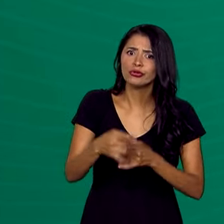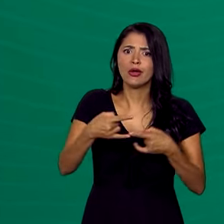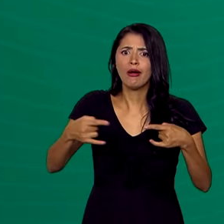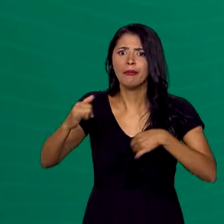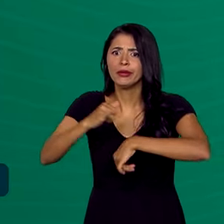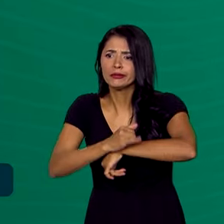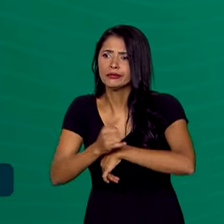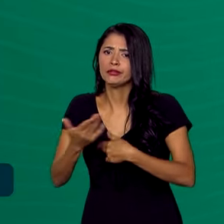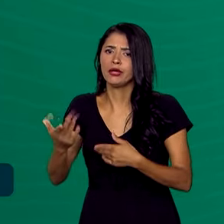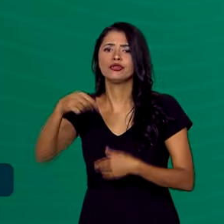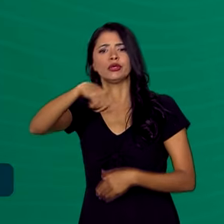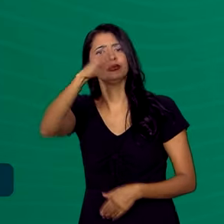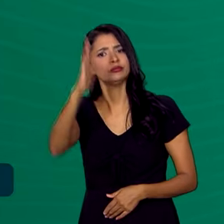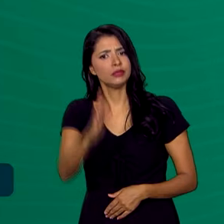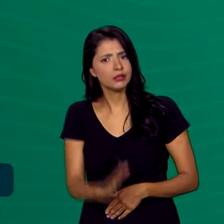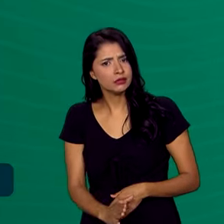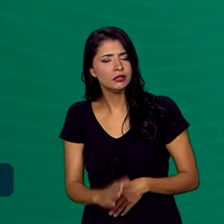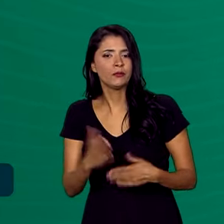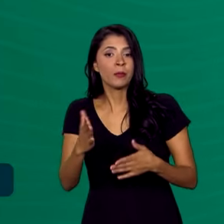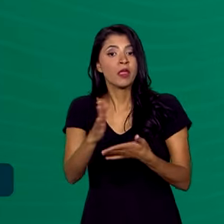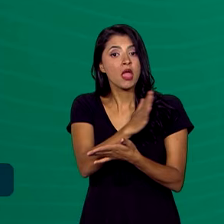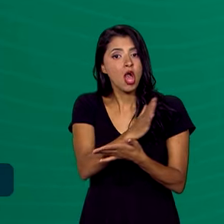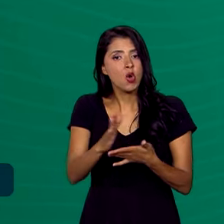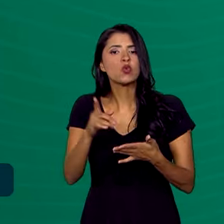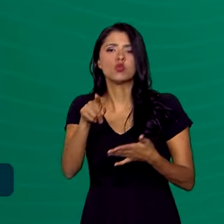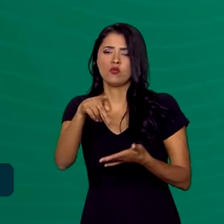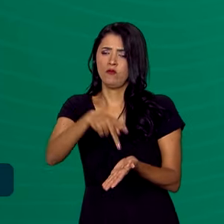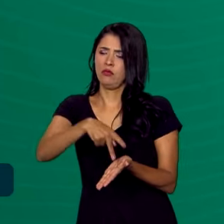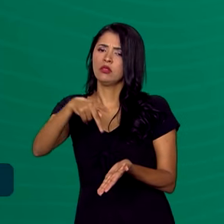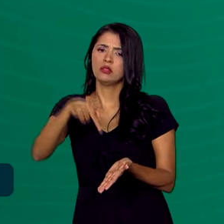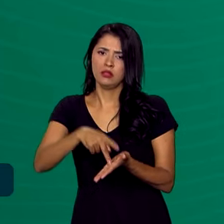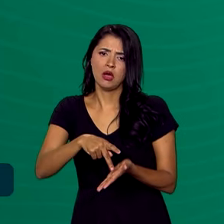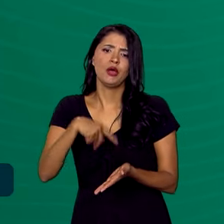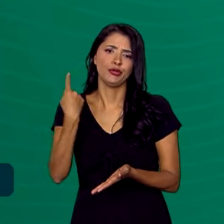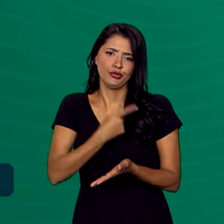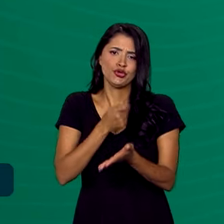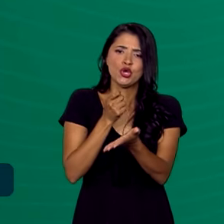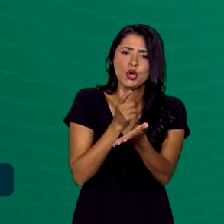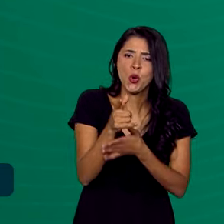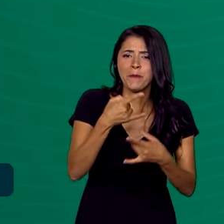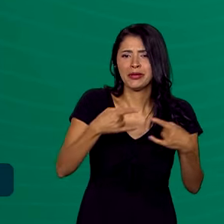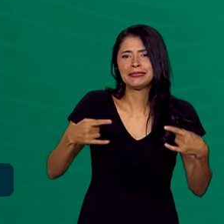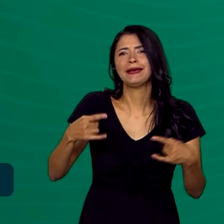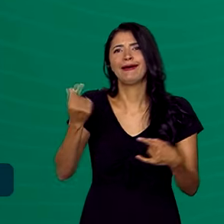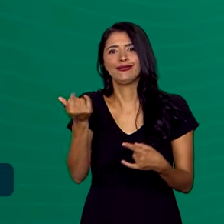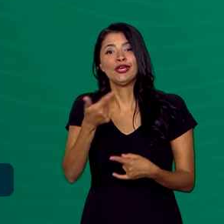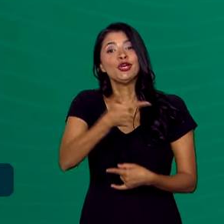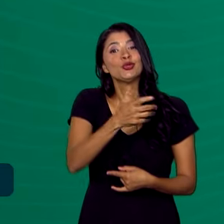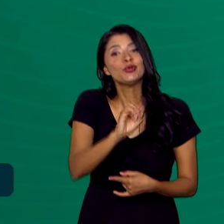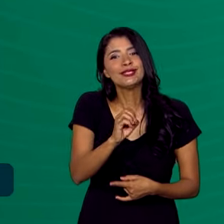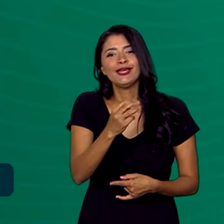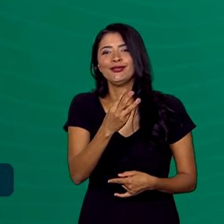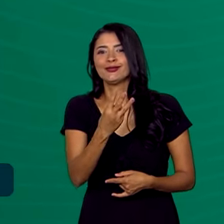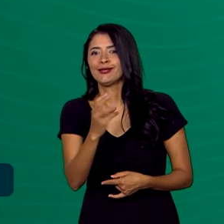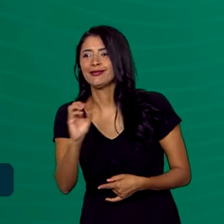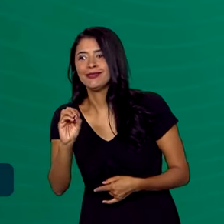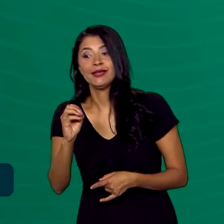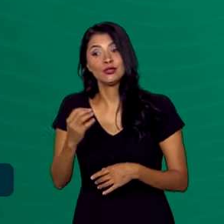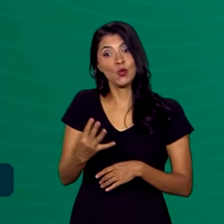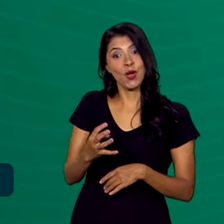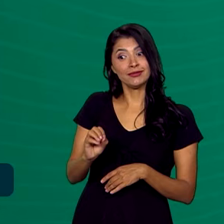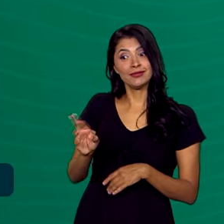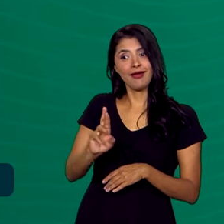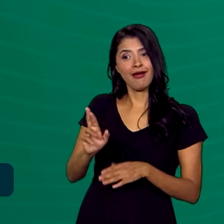das passagens no Brasil. Em alguns casos, é verdade, a gente compra passagem a 200, 300, 400 reais em alguns